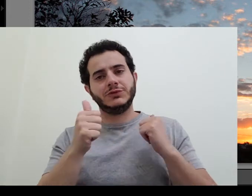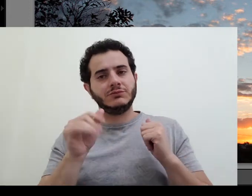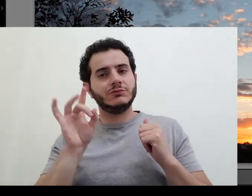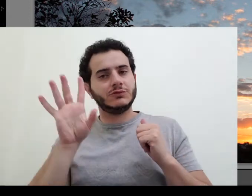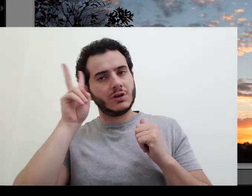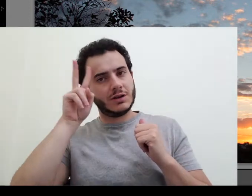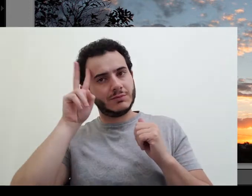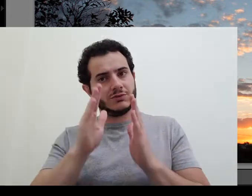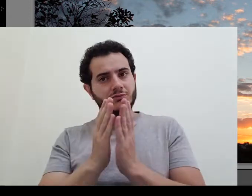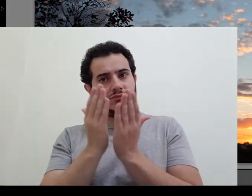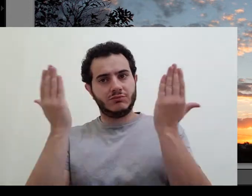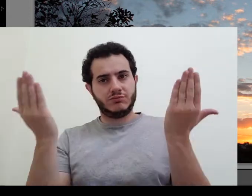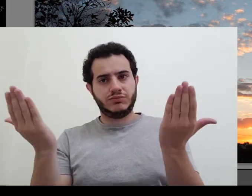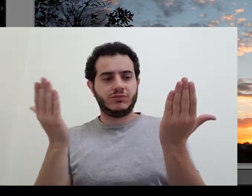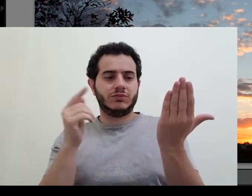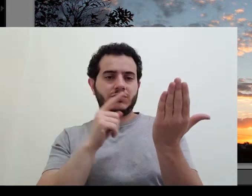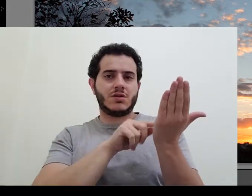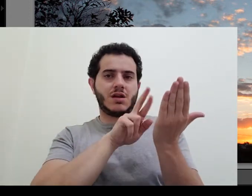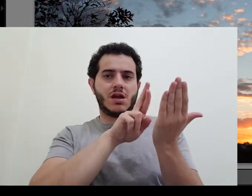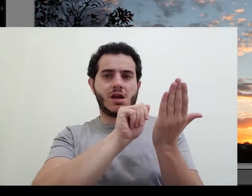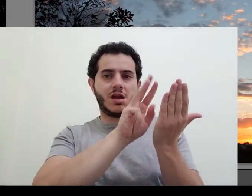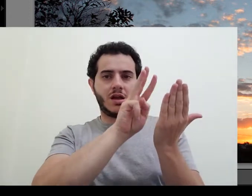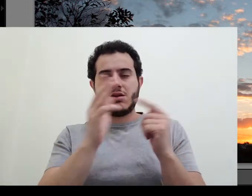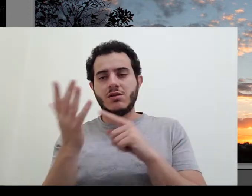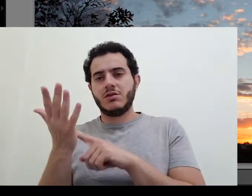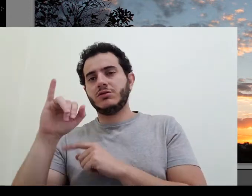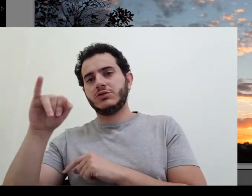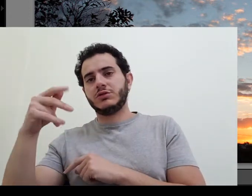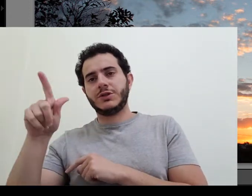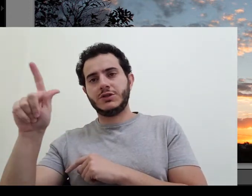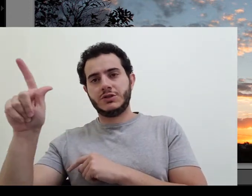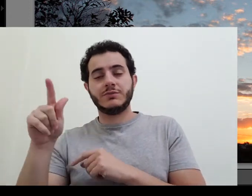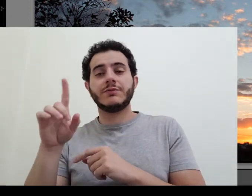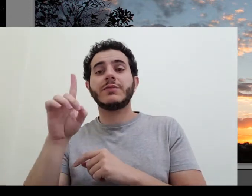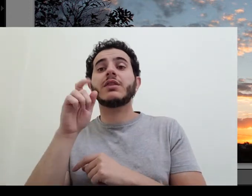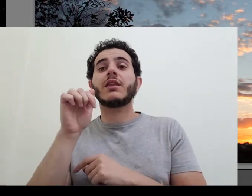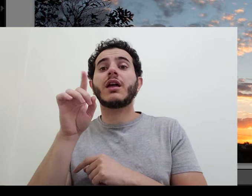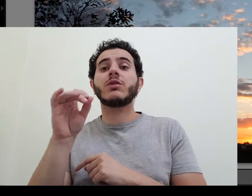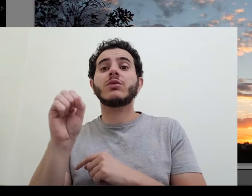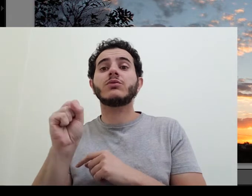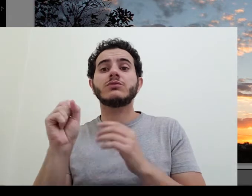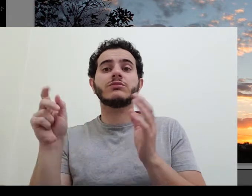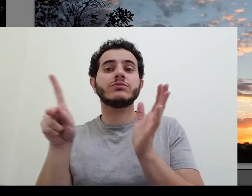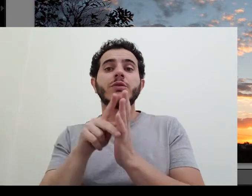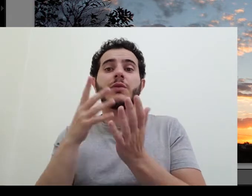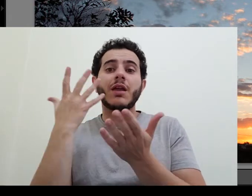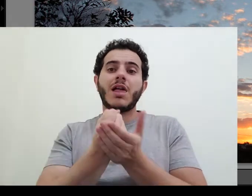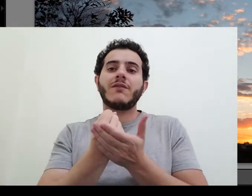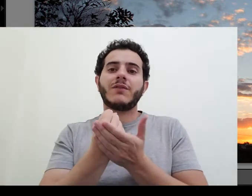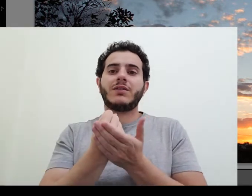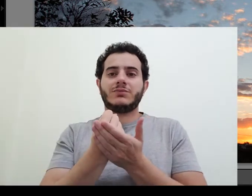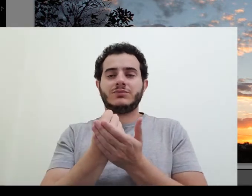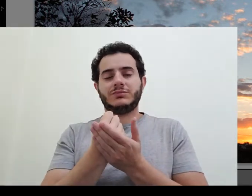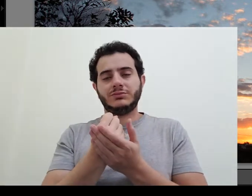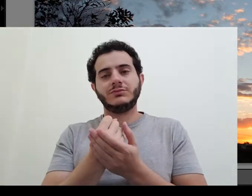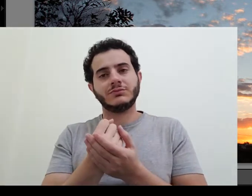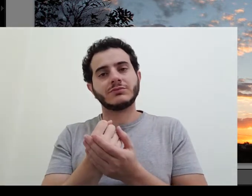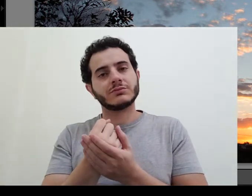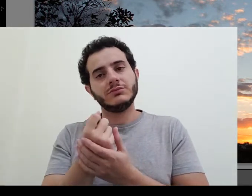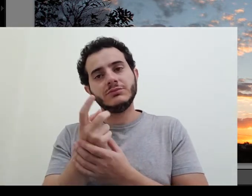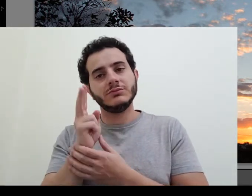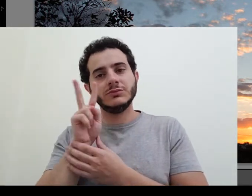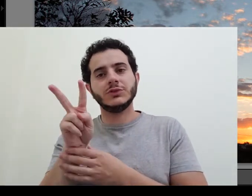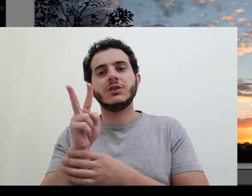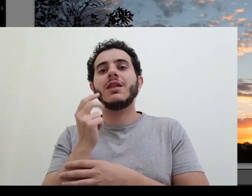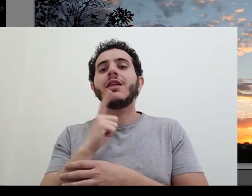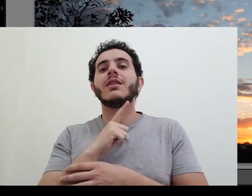foto, velocidade, diafragma e ISO. Todos os outros dados não são gravados no arquivo RAW. Como, por exemplo, o perfil. O perfil de cor,